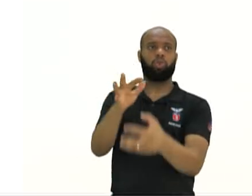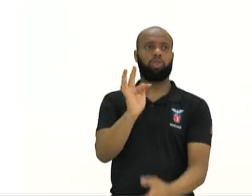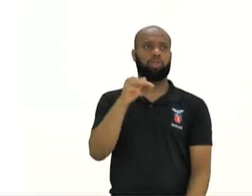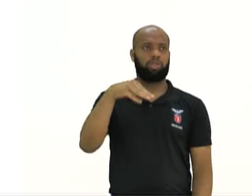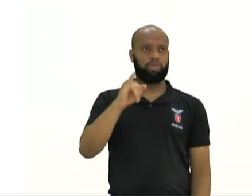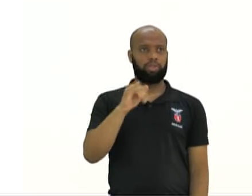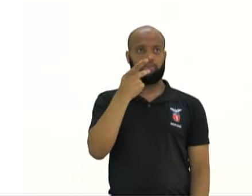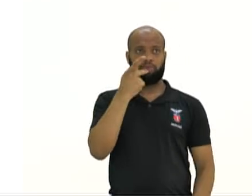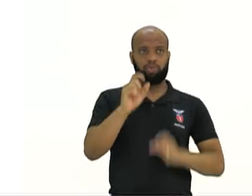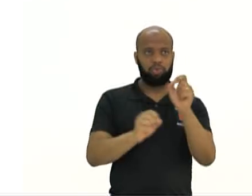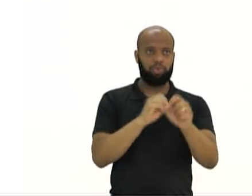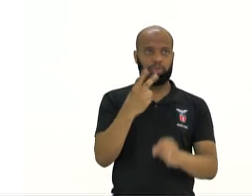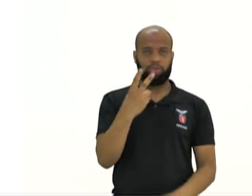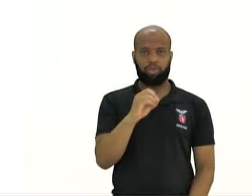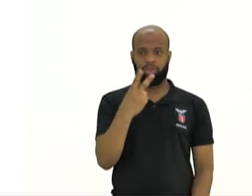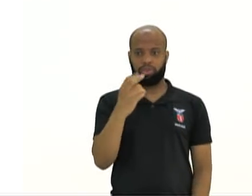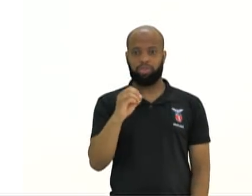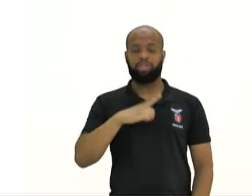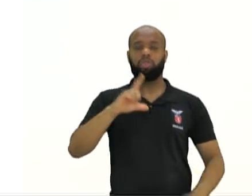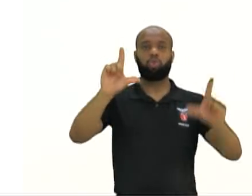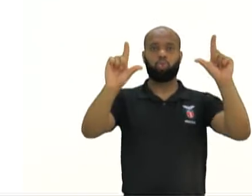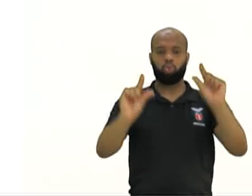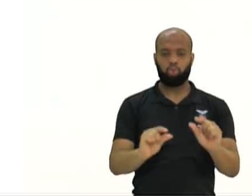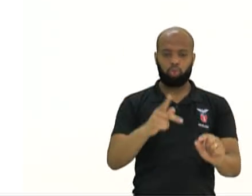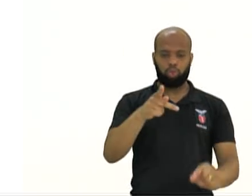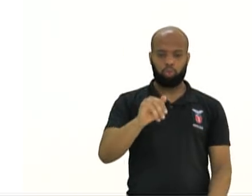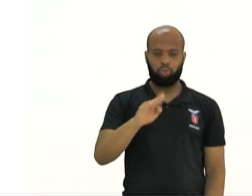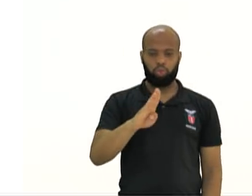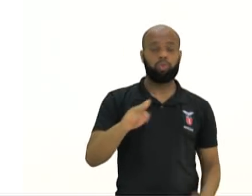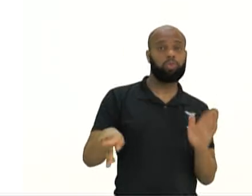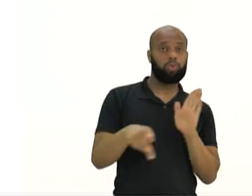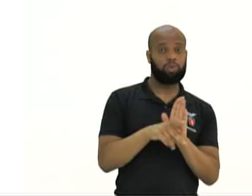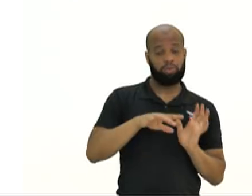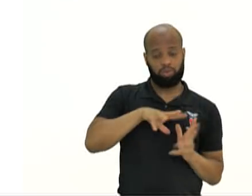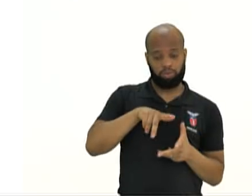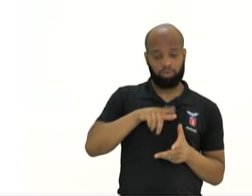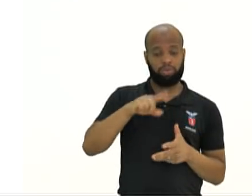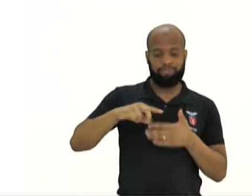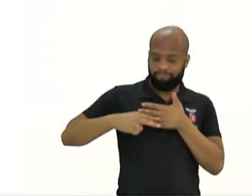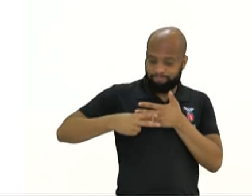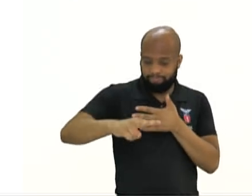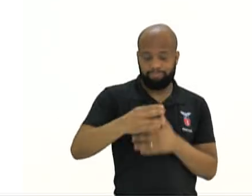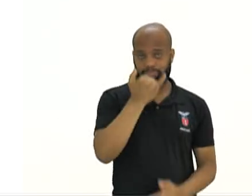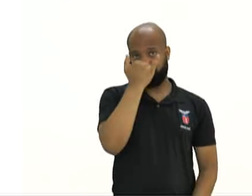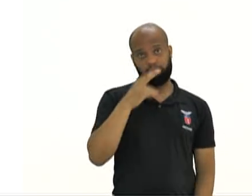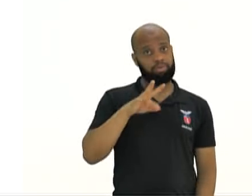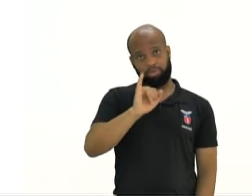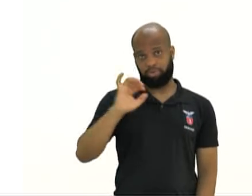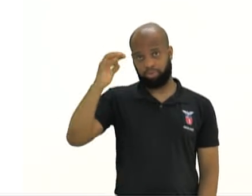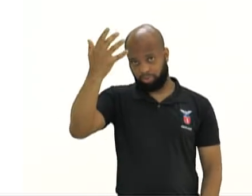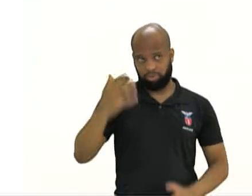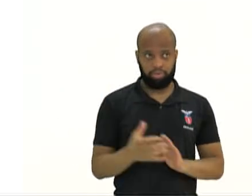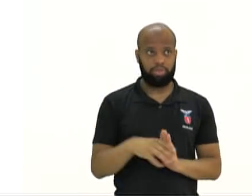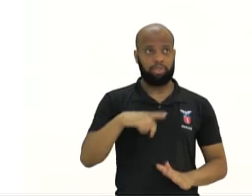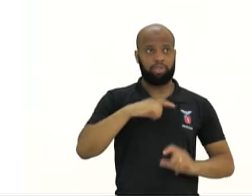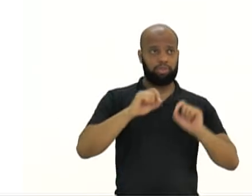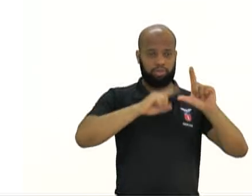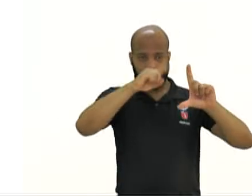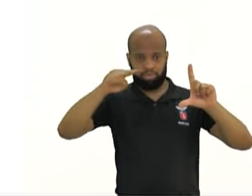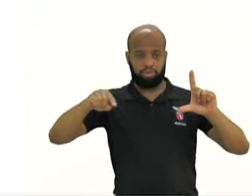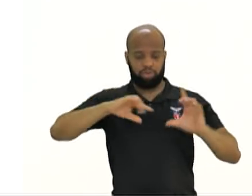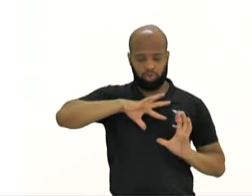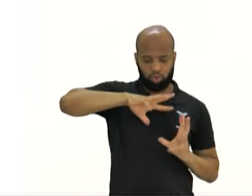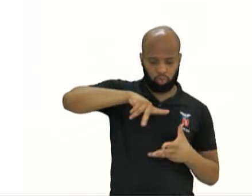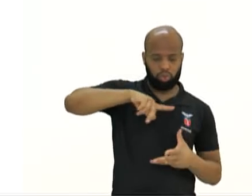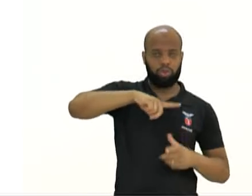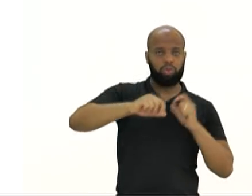mundo vai ter uma redução do PIB. Isto é uma consequência inevitável, né? Aí temos os índices aí. Ó. No mundo